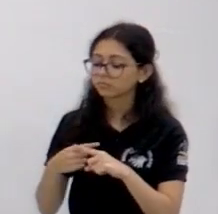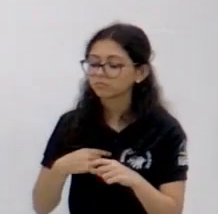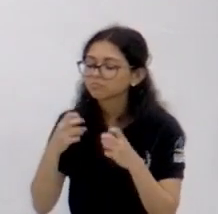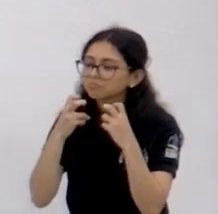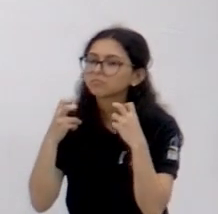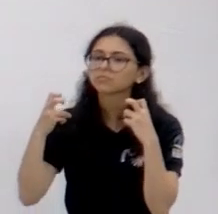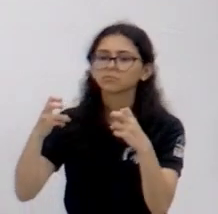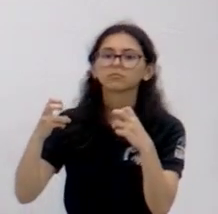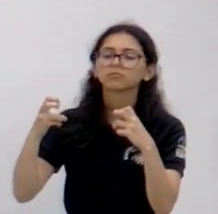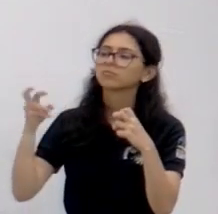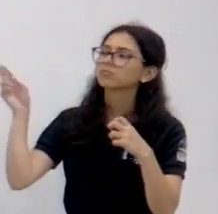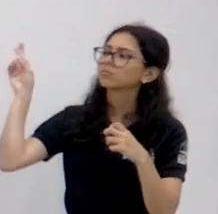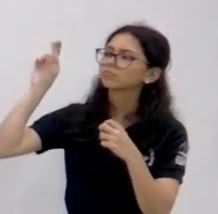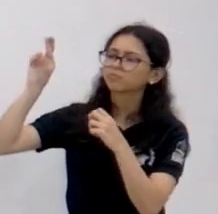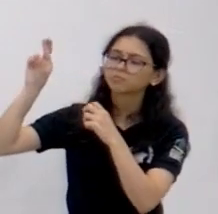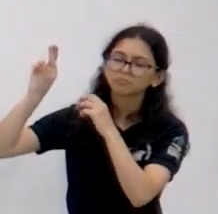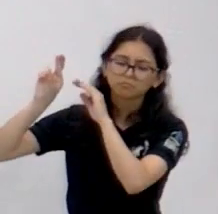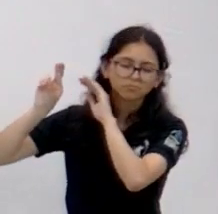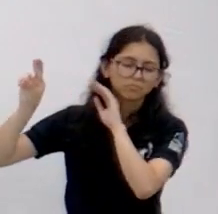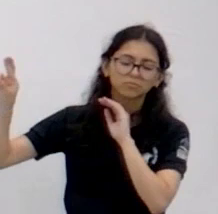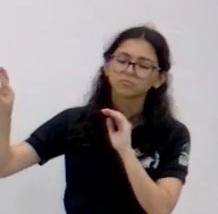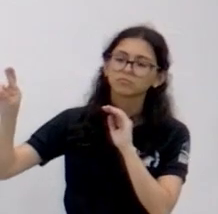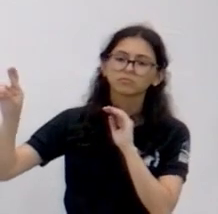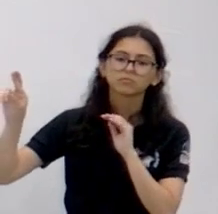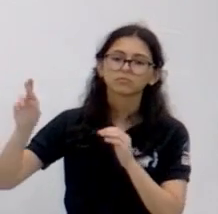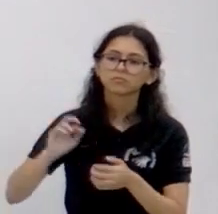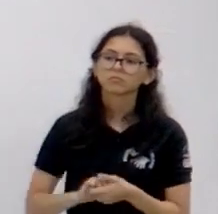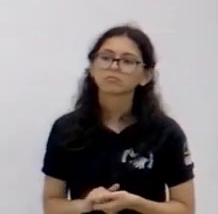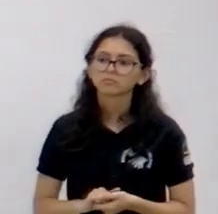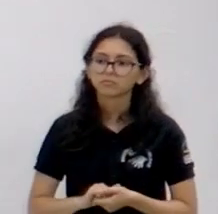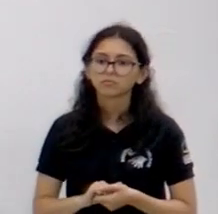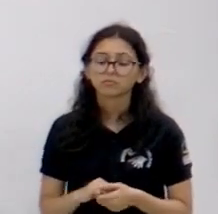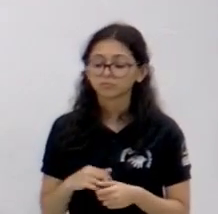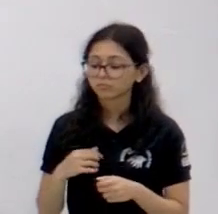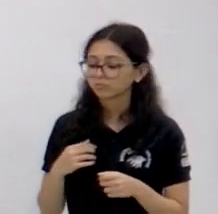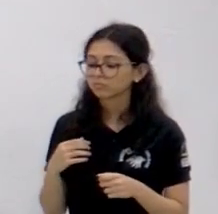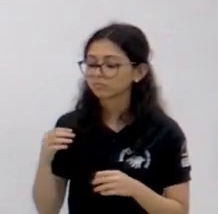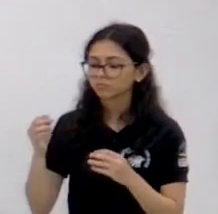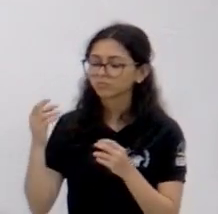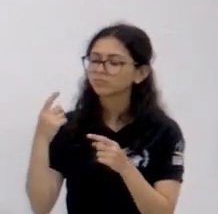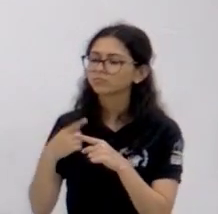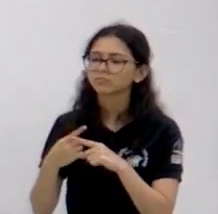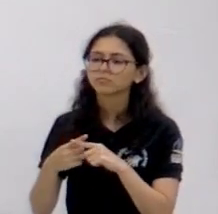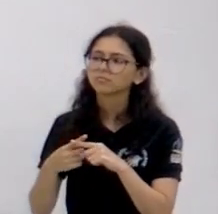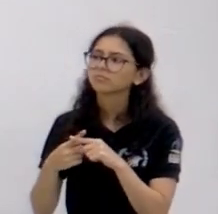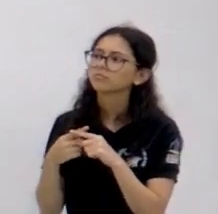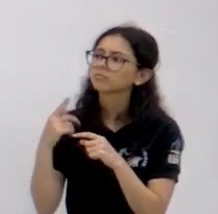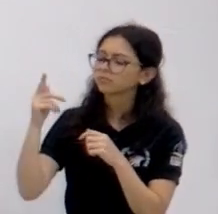seus ouvidos fechados? Até quando o seu rosto está contra mim ou distante de mim?